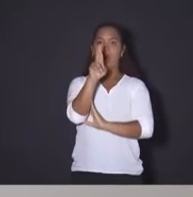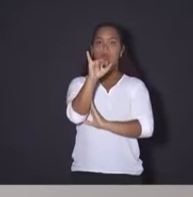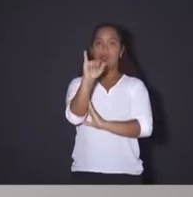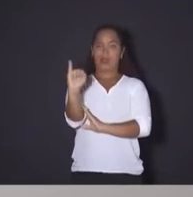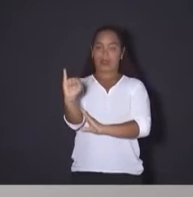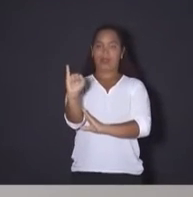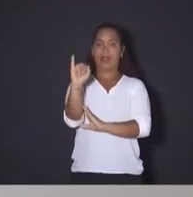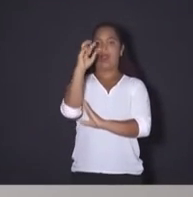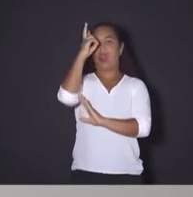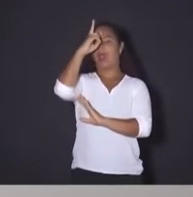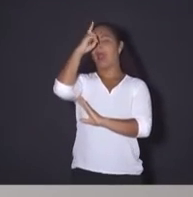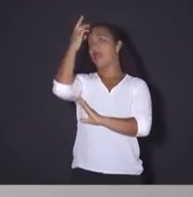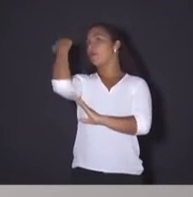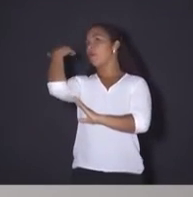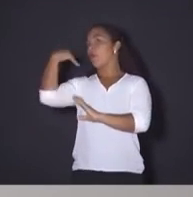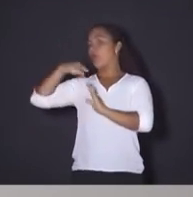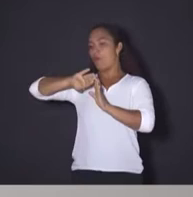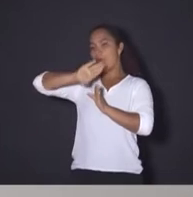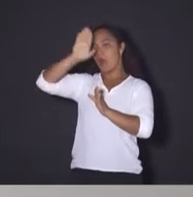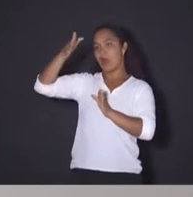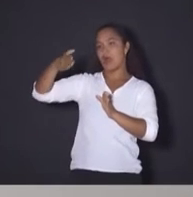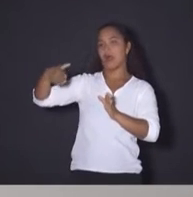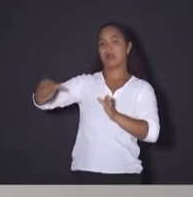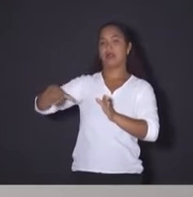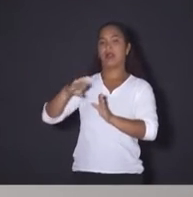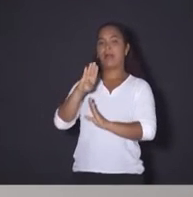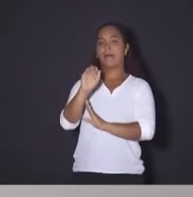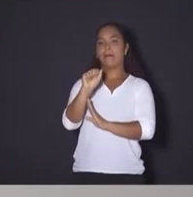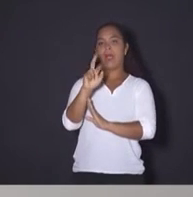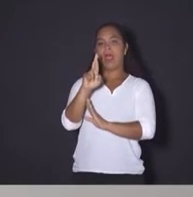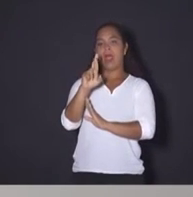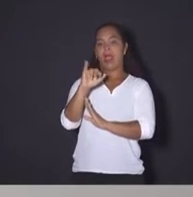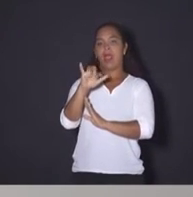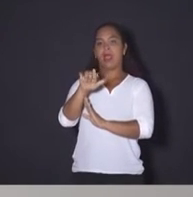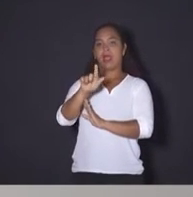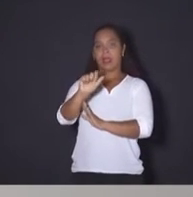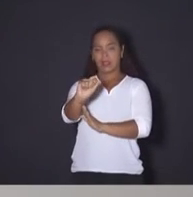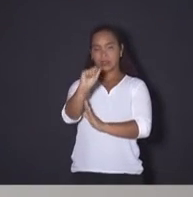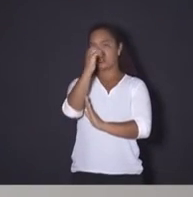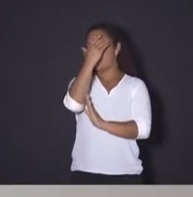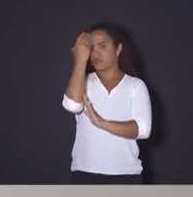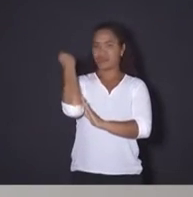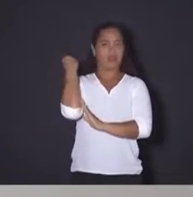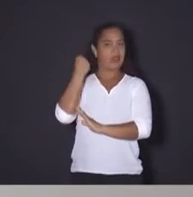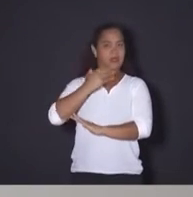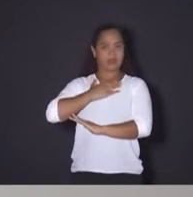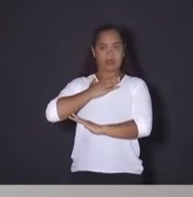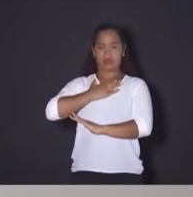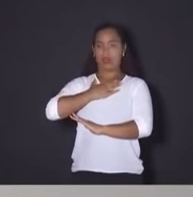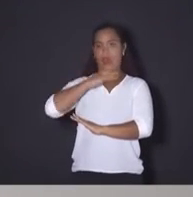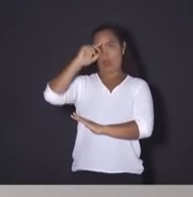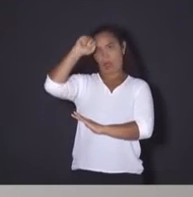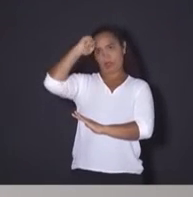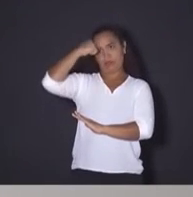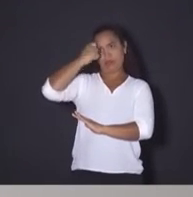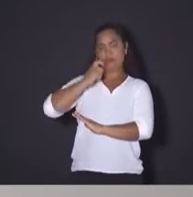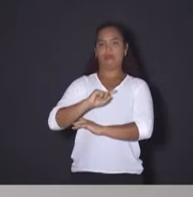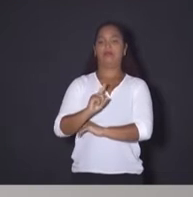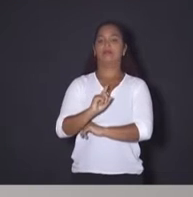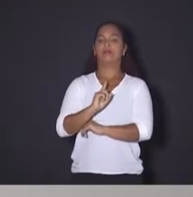voltar à serra da barriga pra gente não morrer de amnésia pra gente não esquecer quem éramos nós e